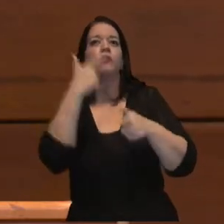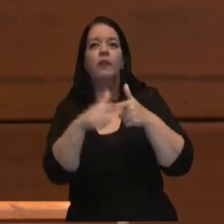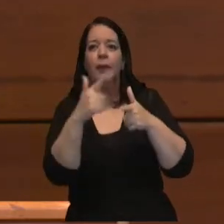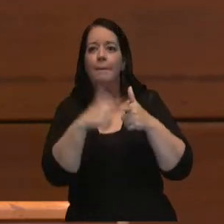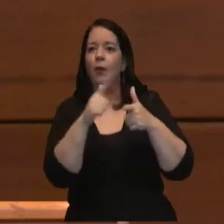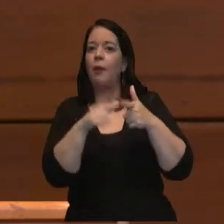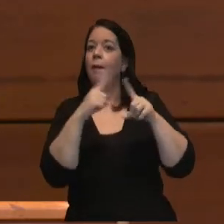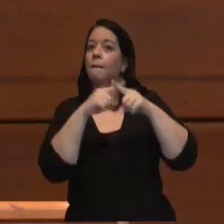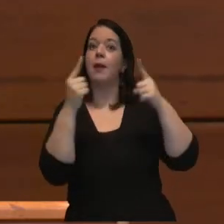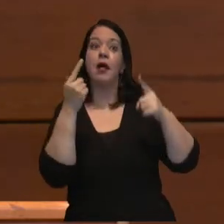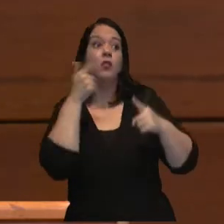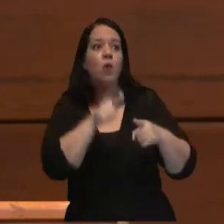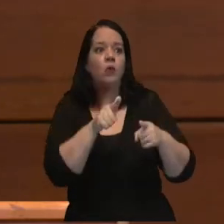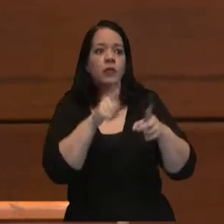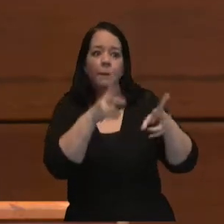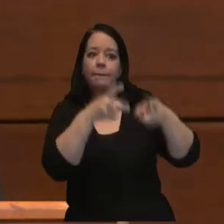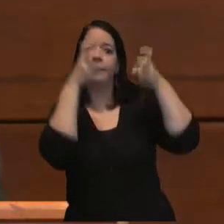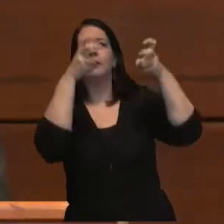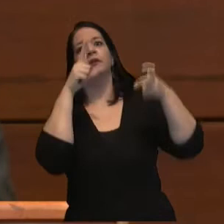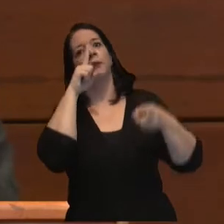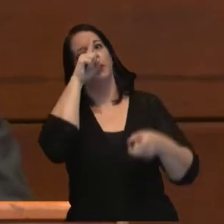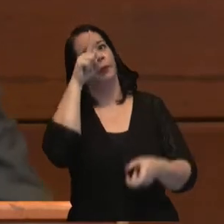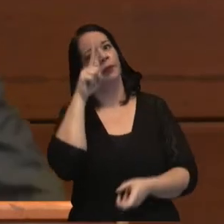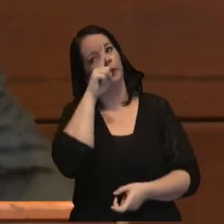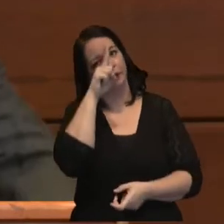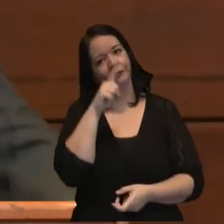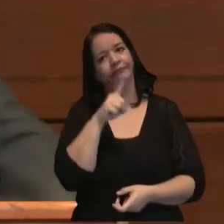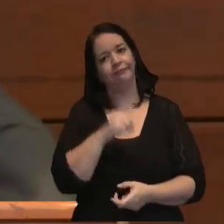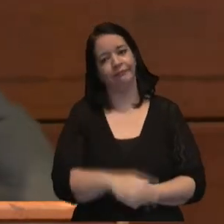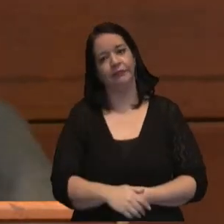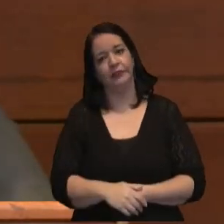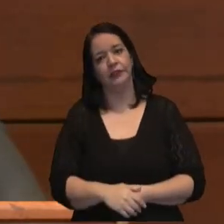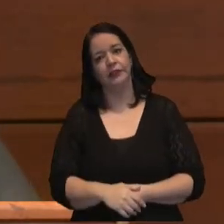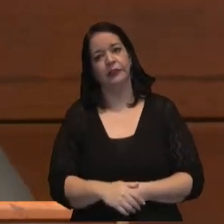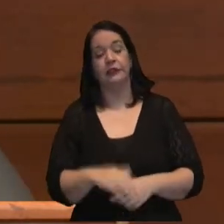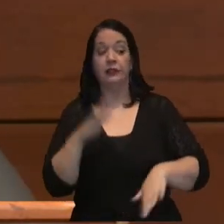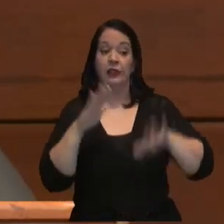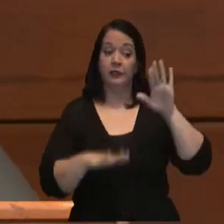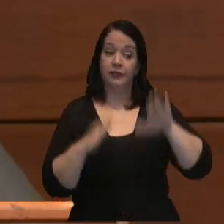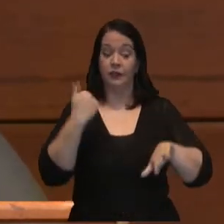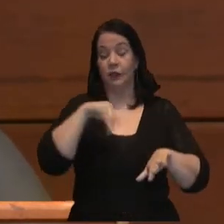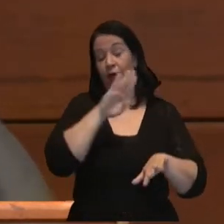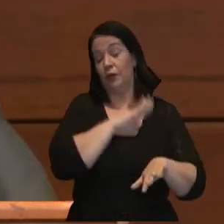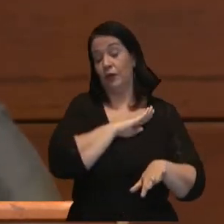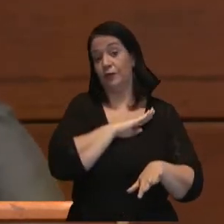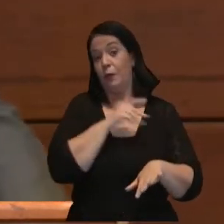está morrendo no raso, meus irmãos. Querido,